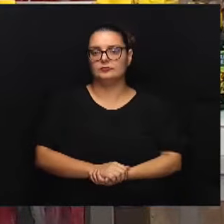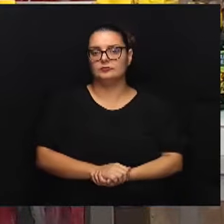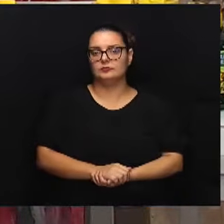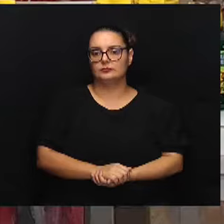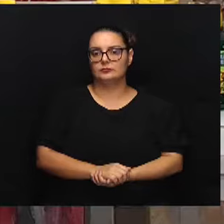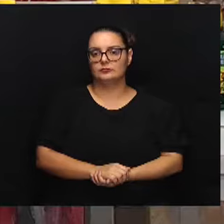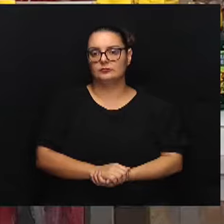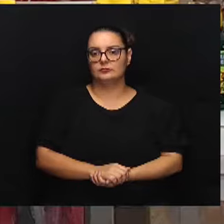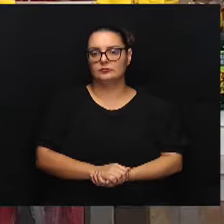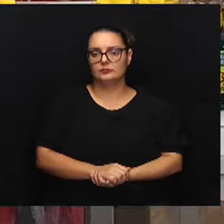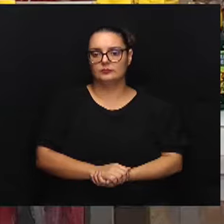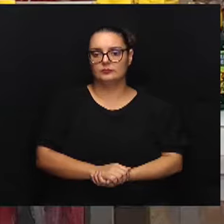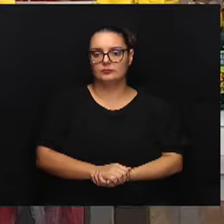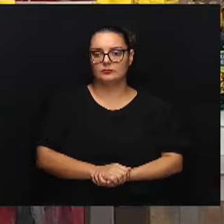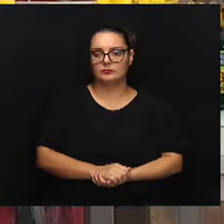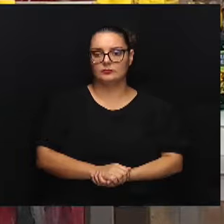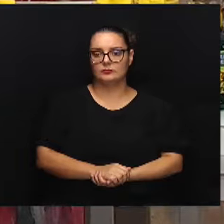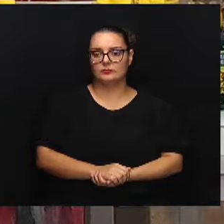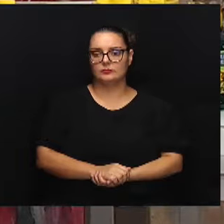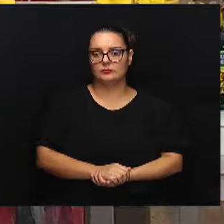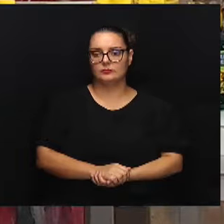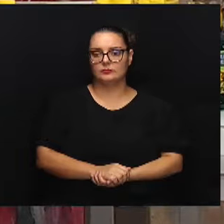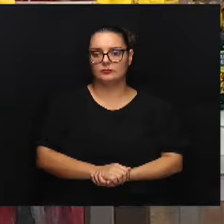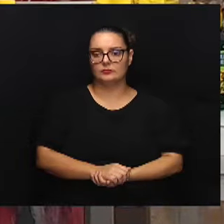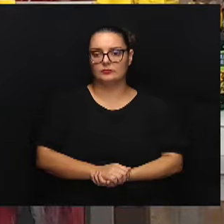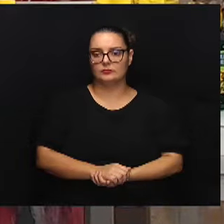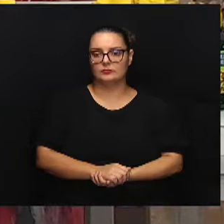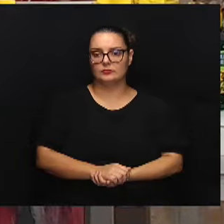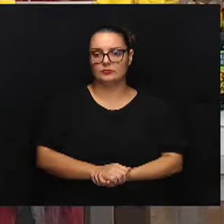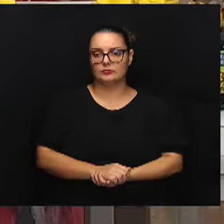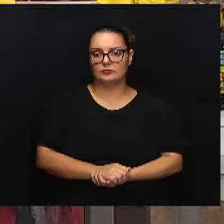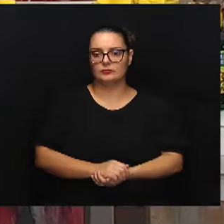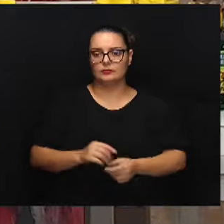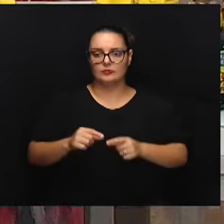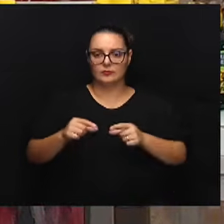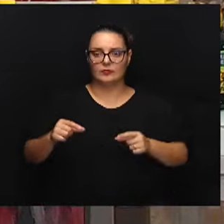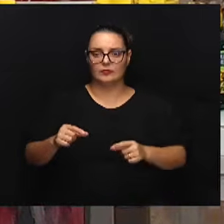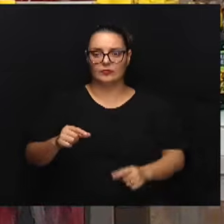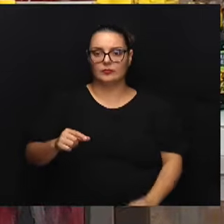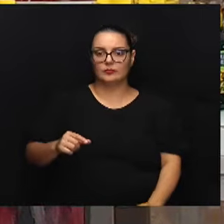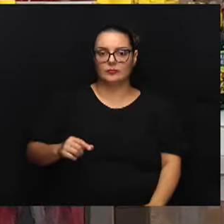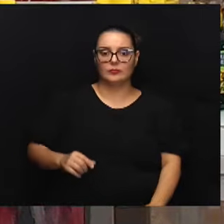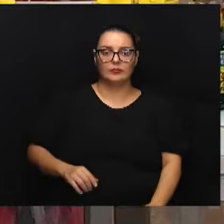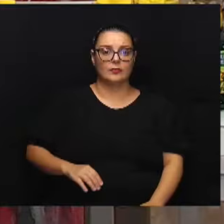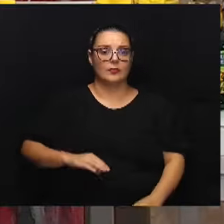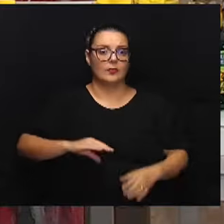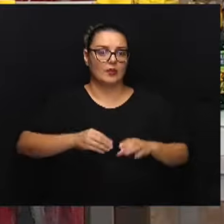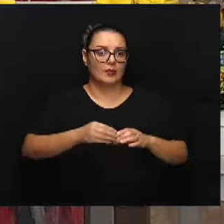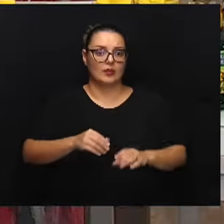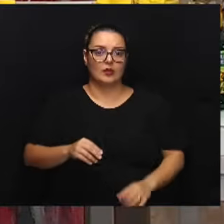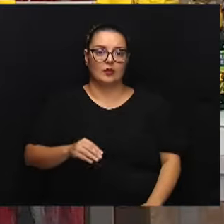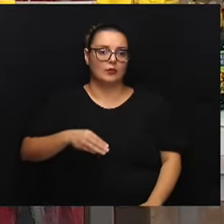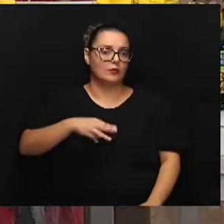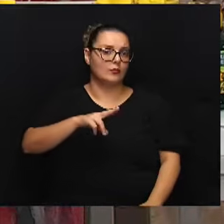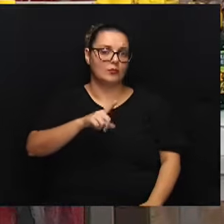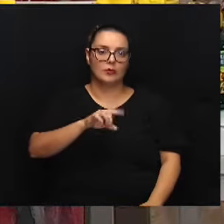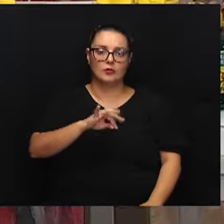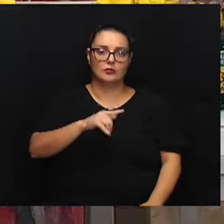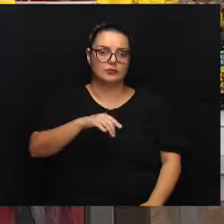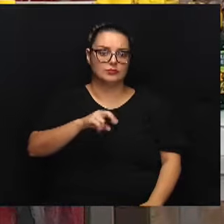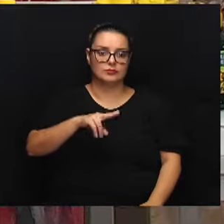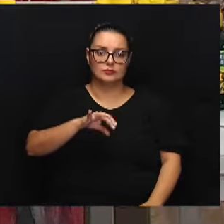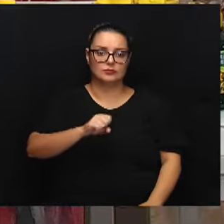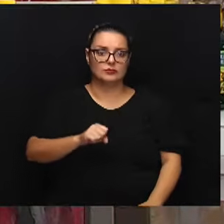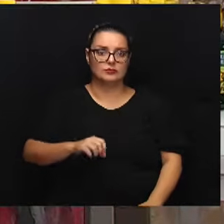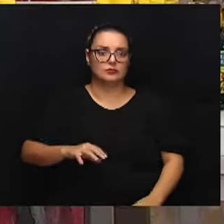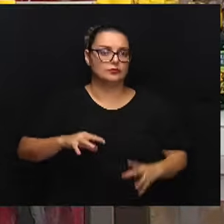a esponjinha. Para criar pequenos cubinhos assim, ó. Gente, essa esponjinha ela é muito multiuso. Não,